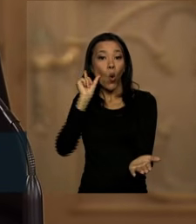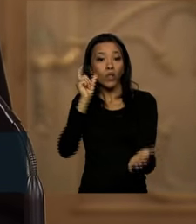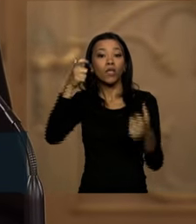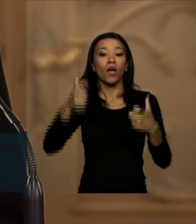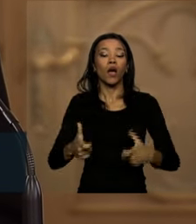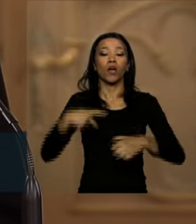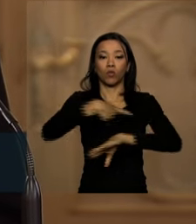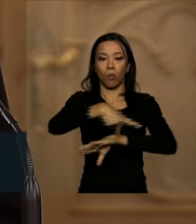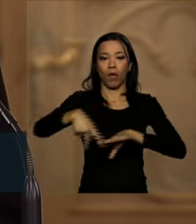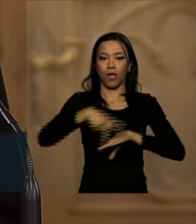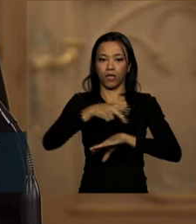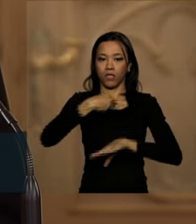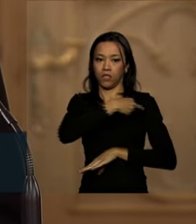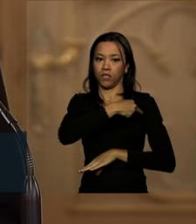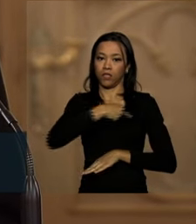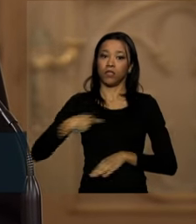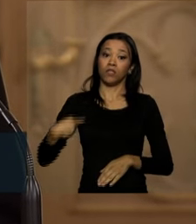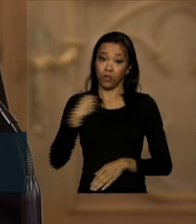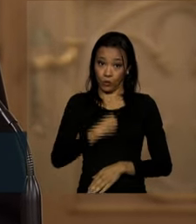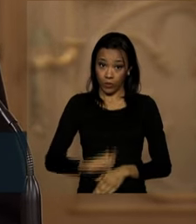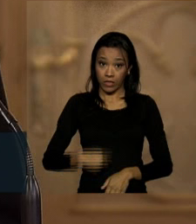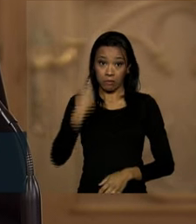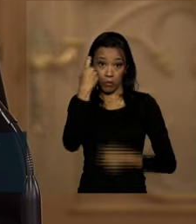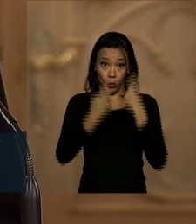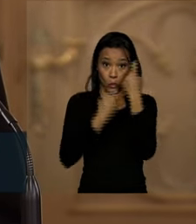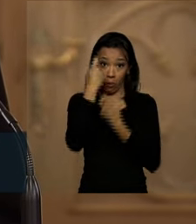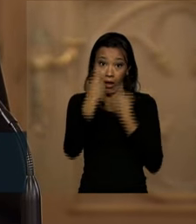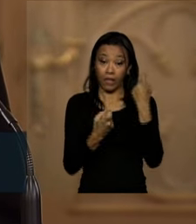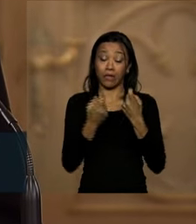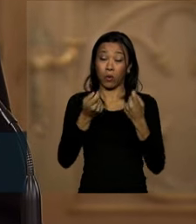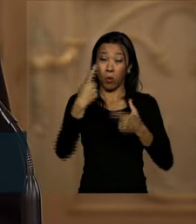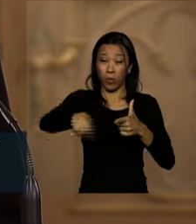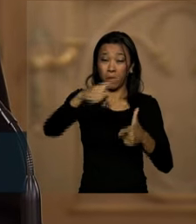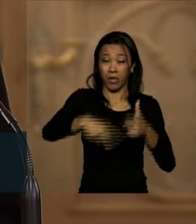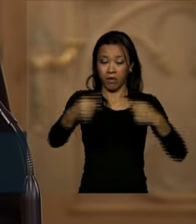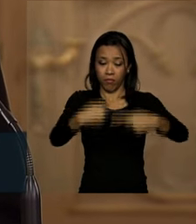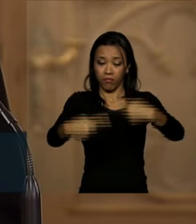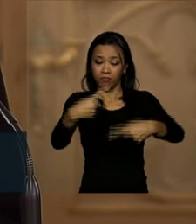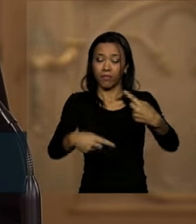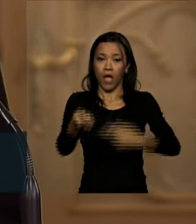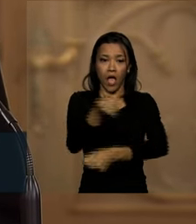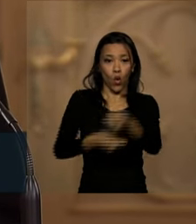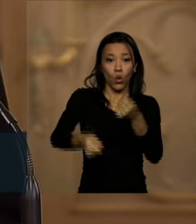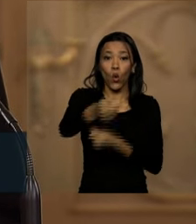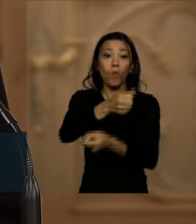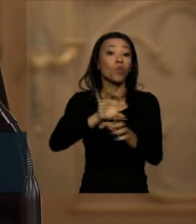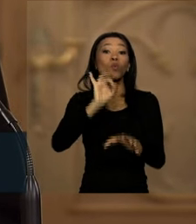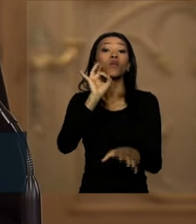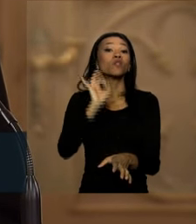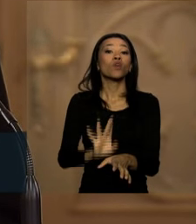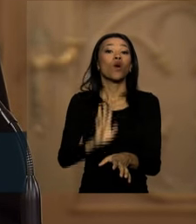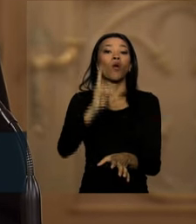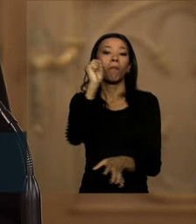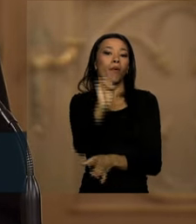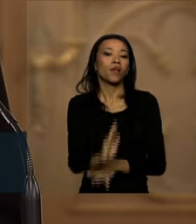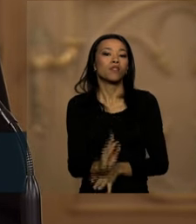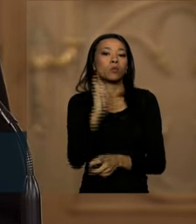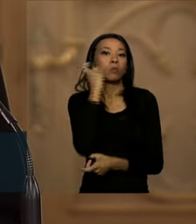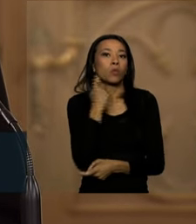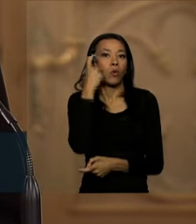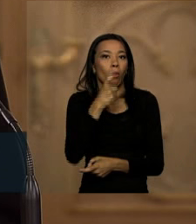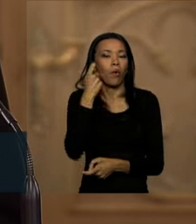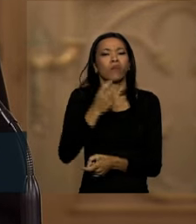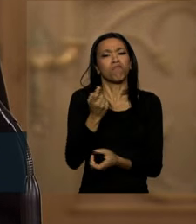a preocupação dos suecos com a crise política e econômica no Brasil. Ou seja, não é uma preocupação somente dos brasileiros, mas a gente